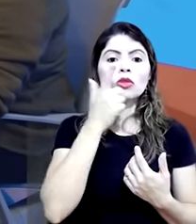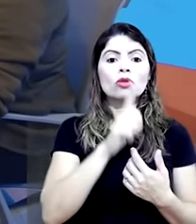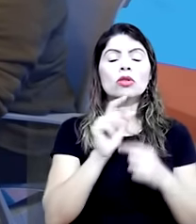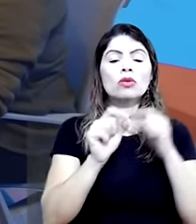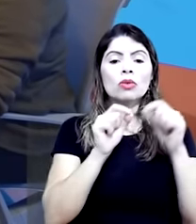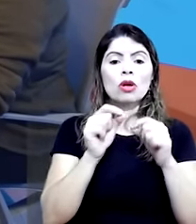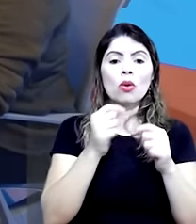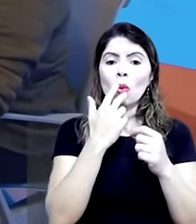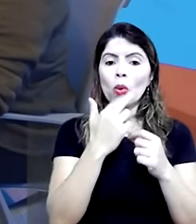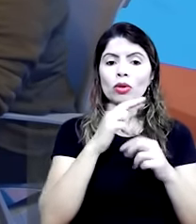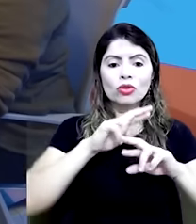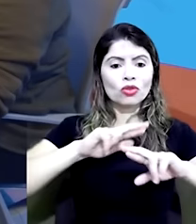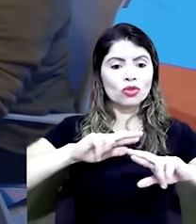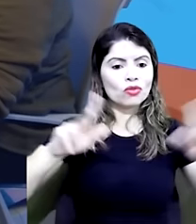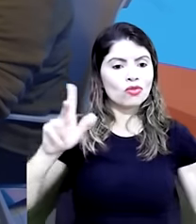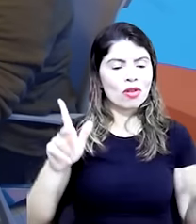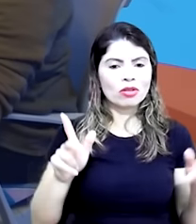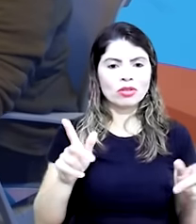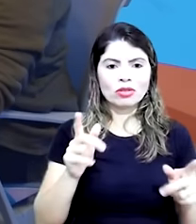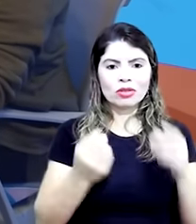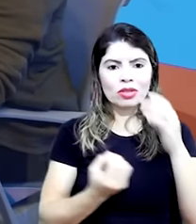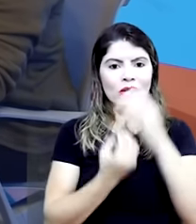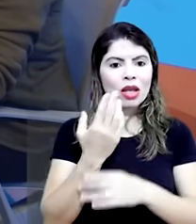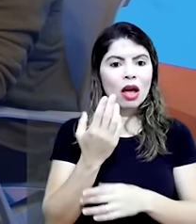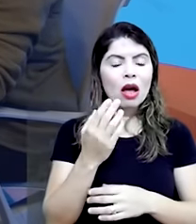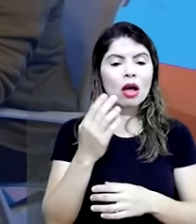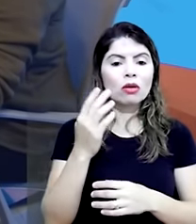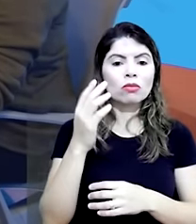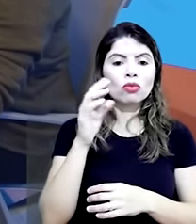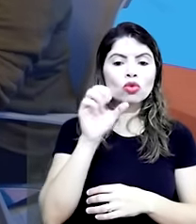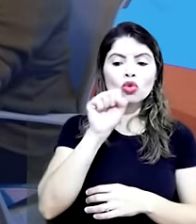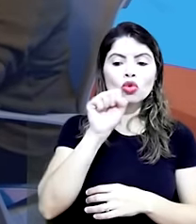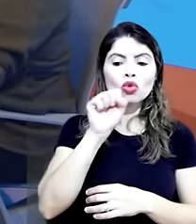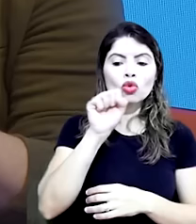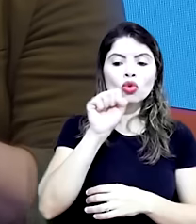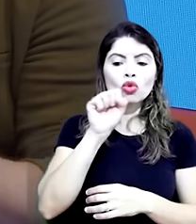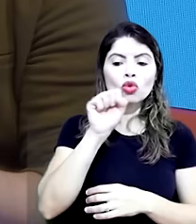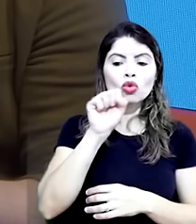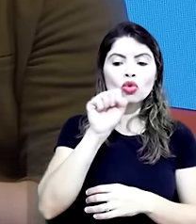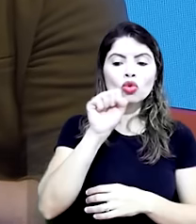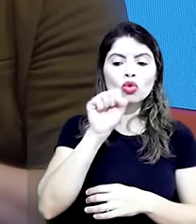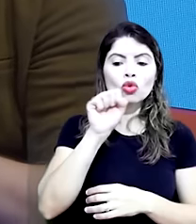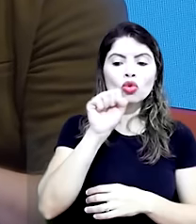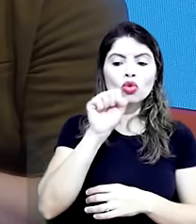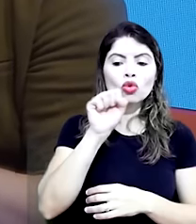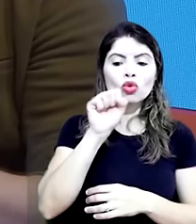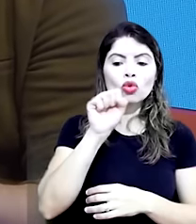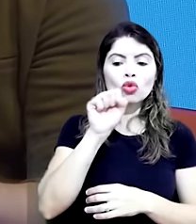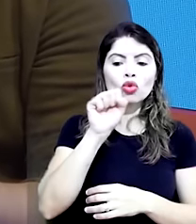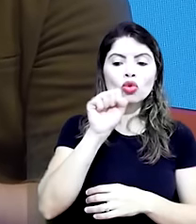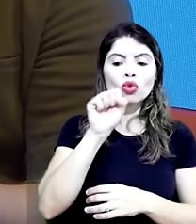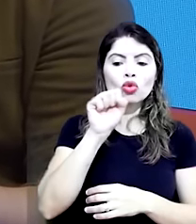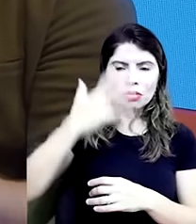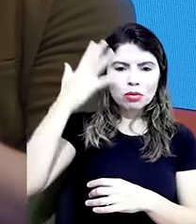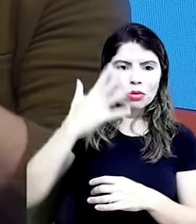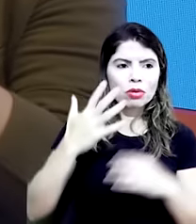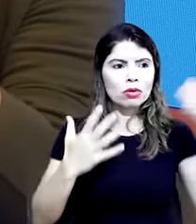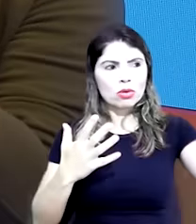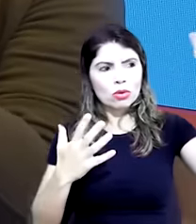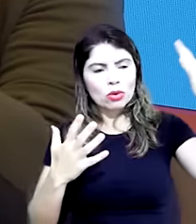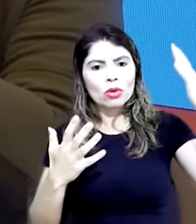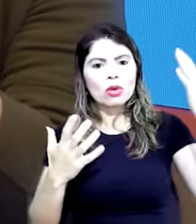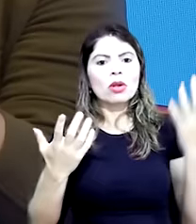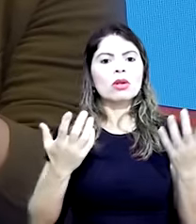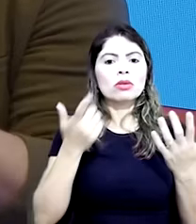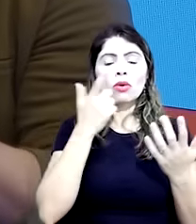reflexos de cores diferentes você consegue criar uma sombra de cor diferente simplesmente projetando Ela ali então assim